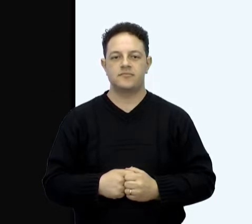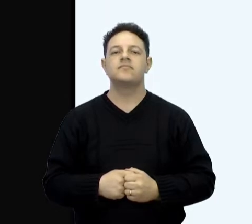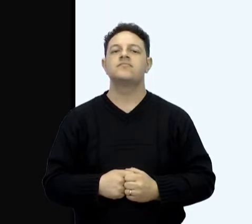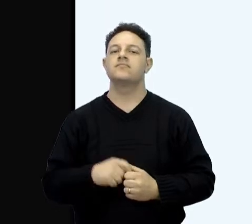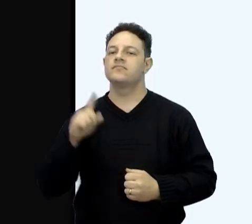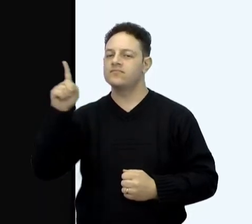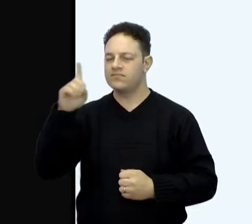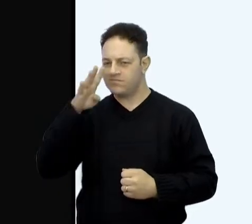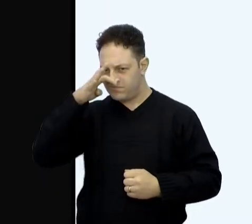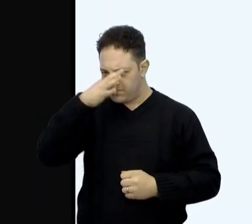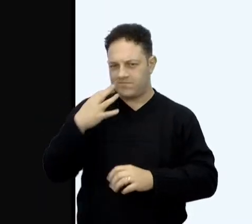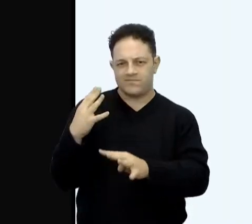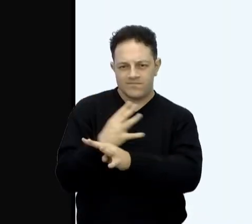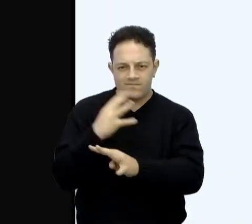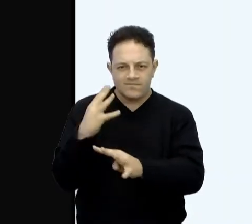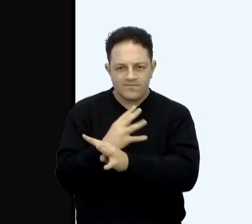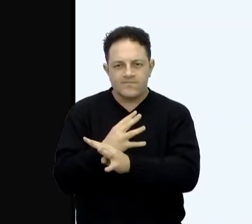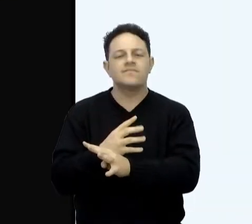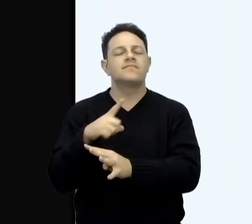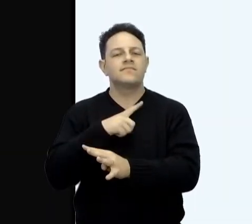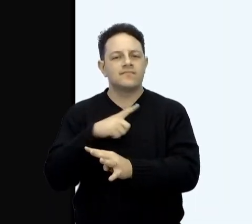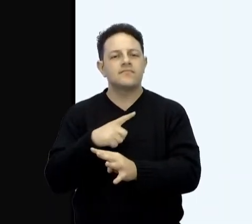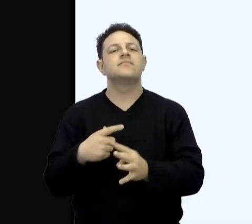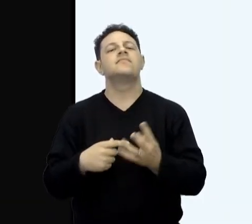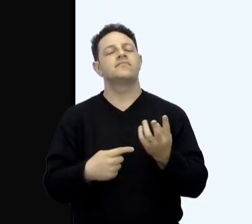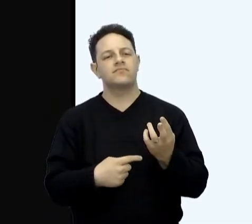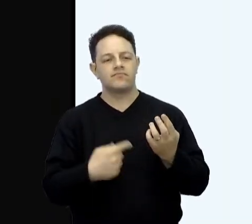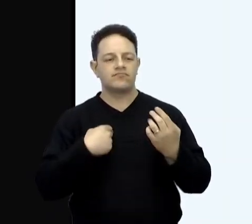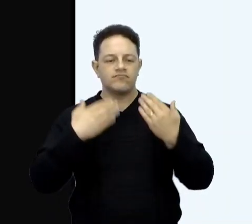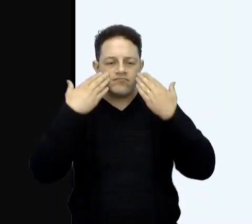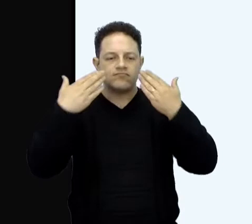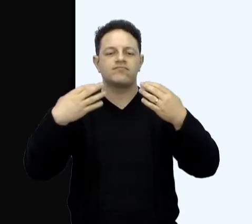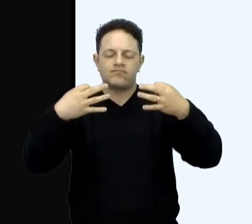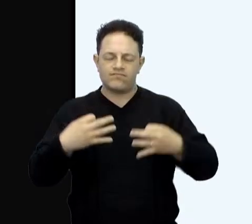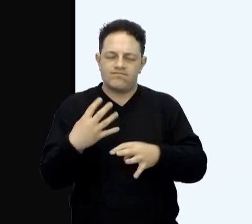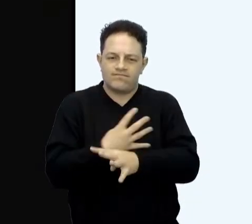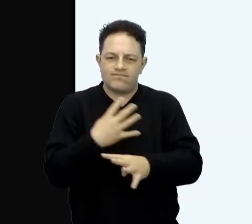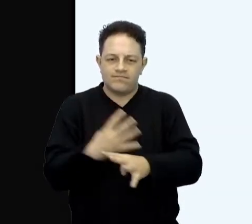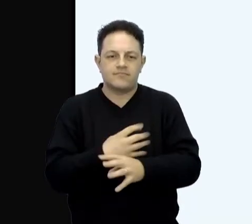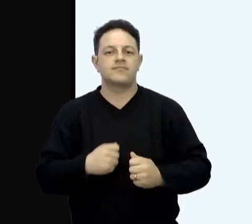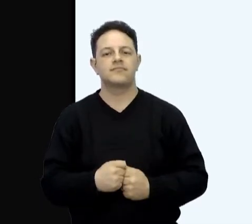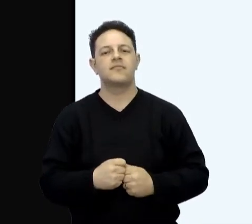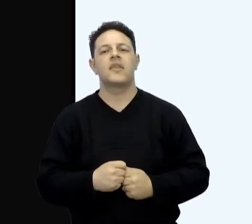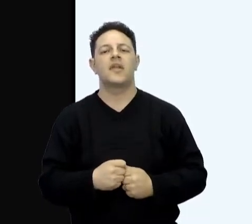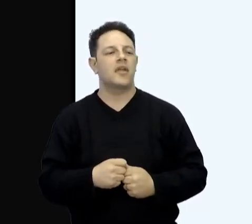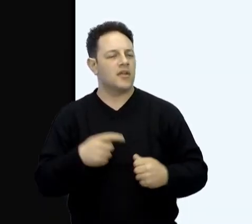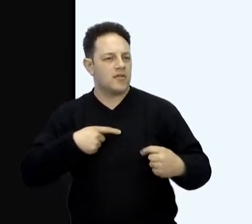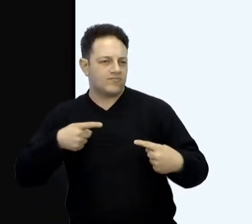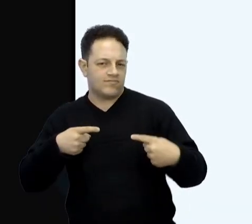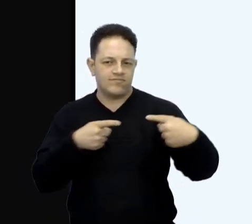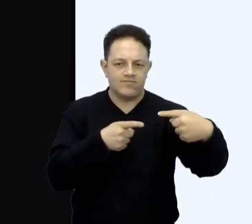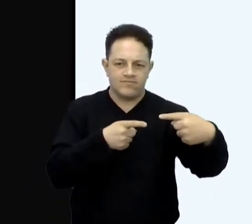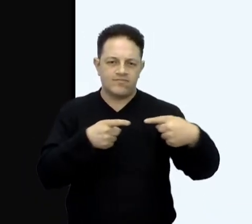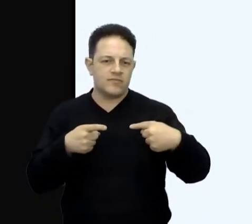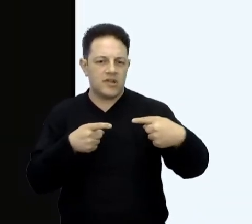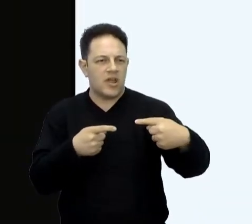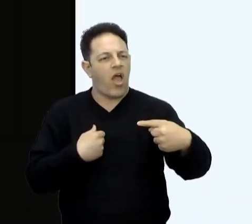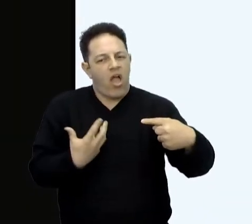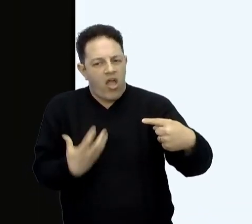Resistência. Ato ou efeito de resistir. Força que se opõe a outra, que não